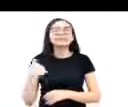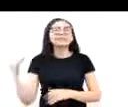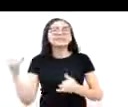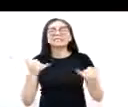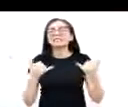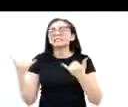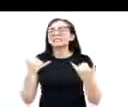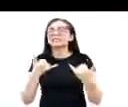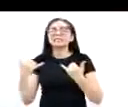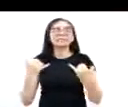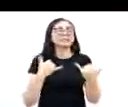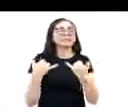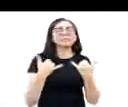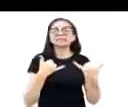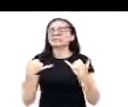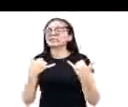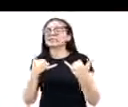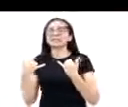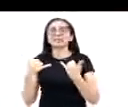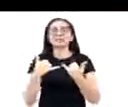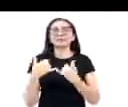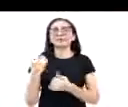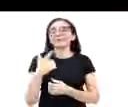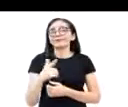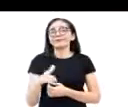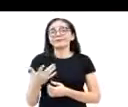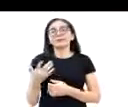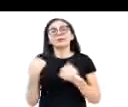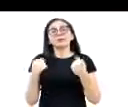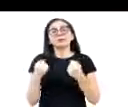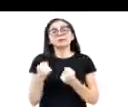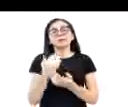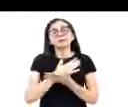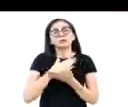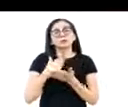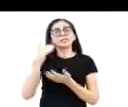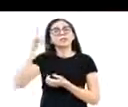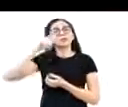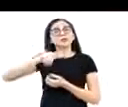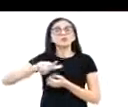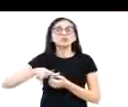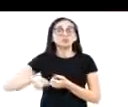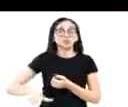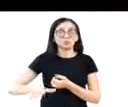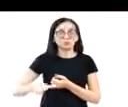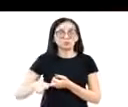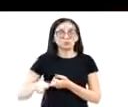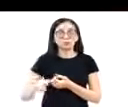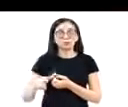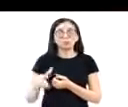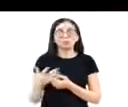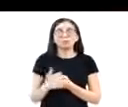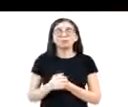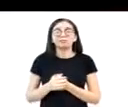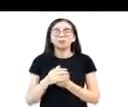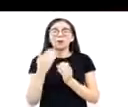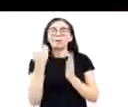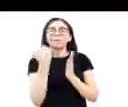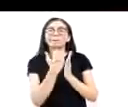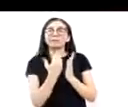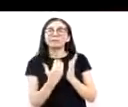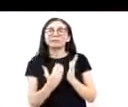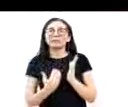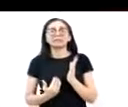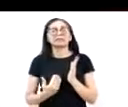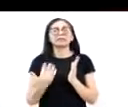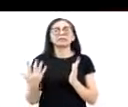um recomeço. É um recomeçar educacional dentro de um período de esperança, de